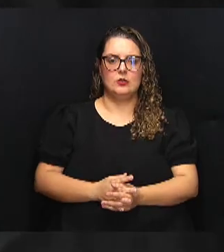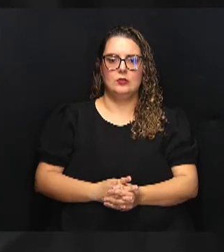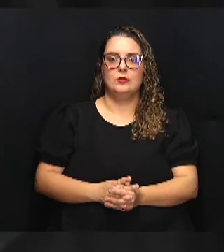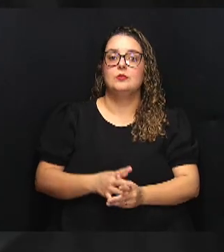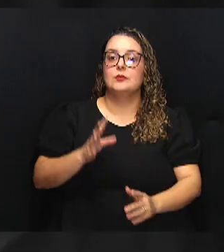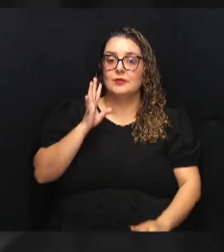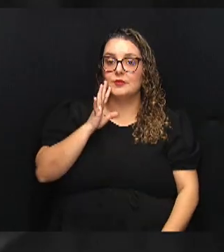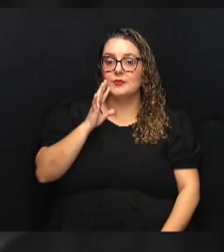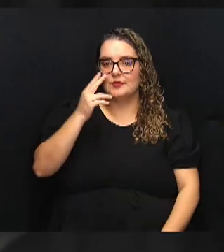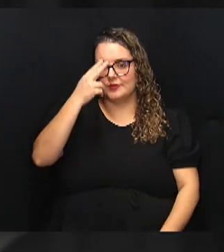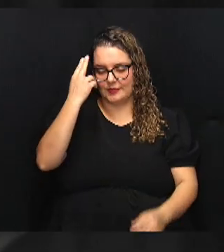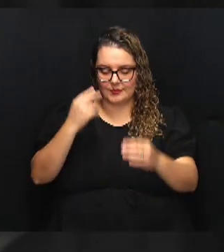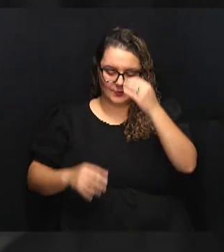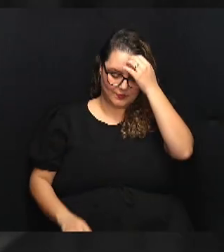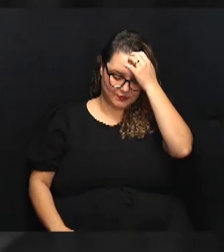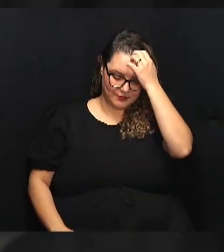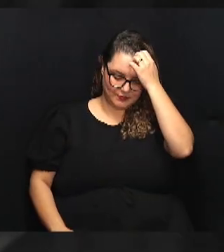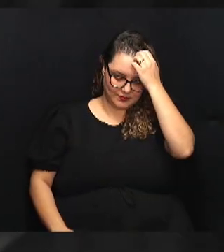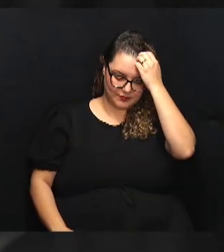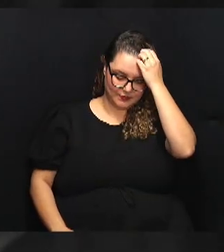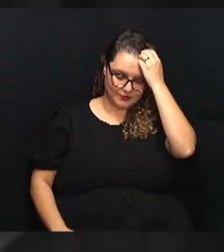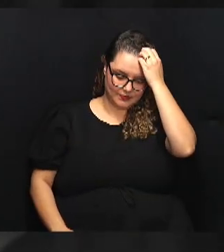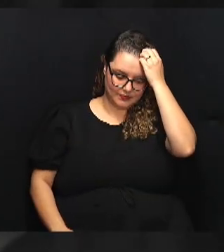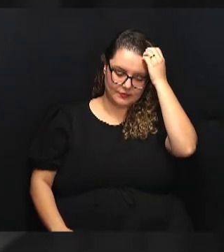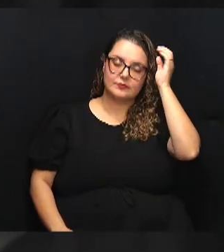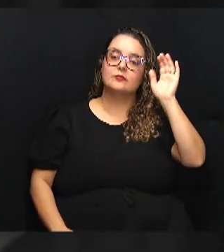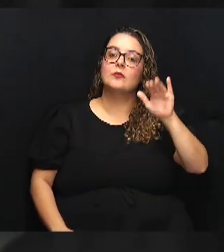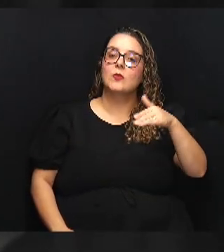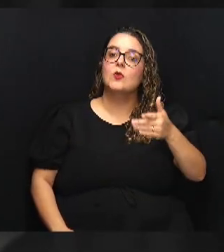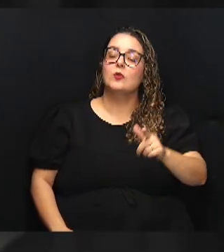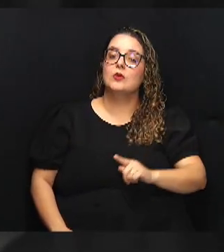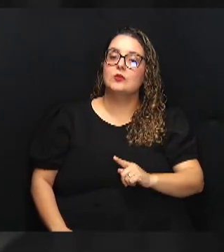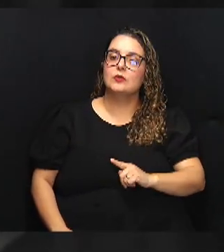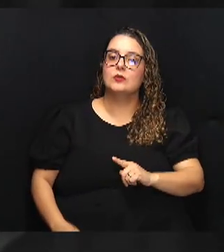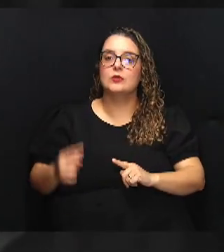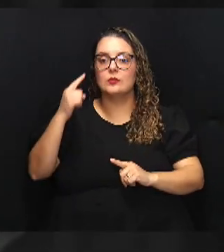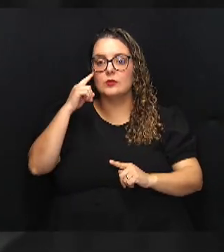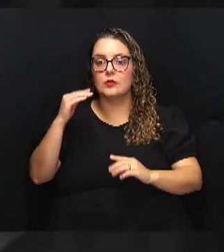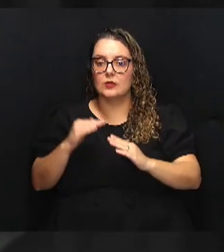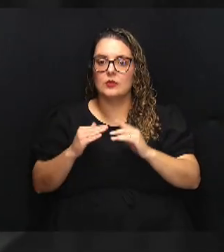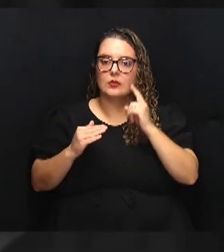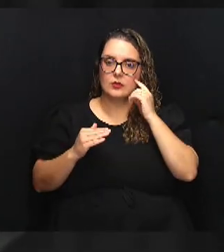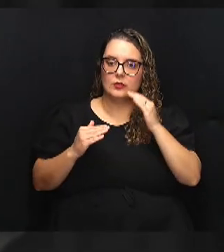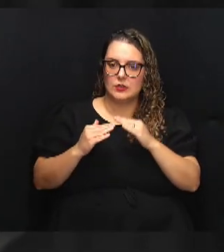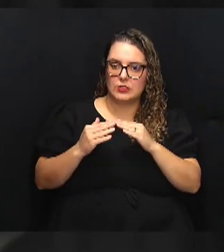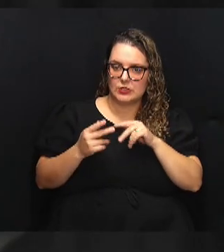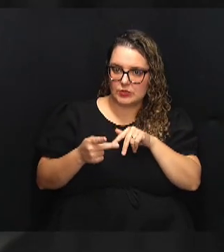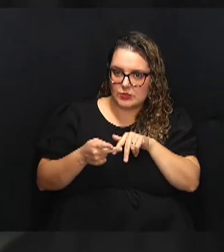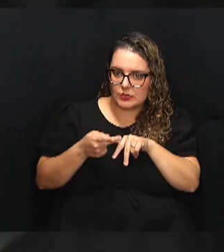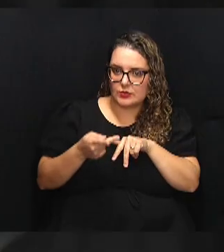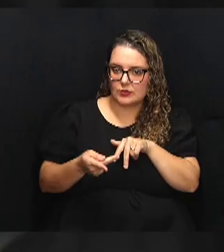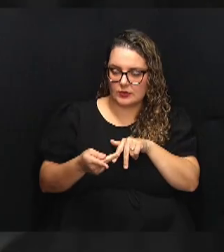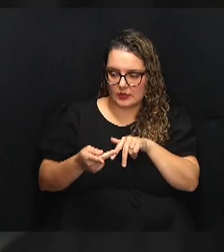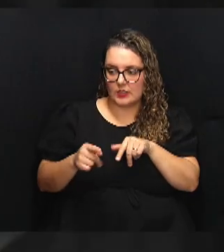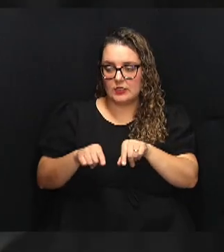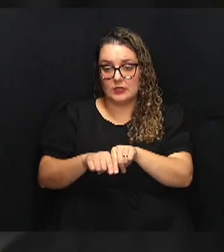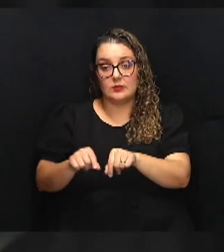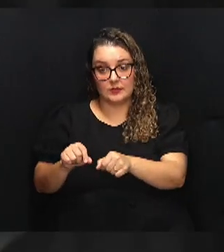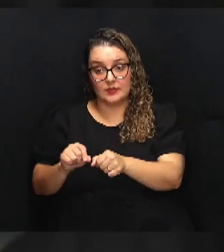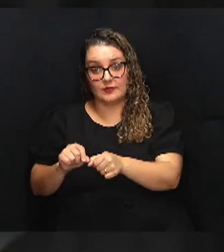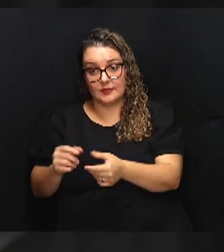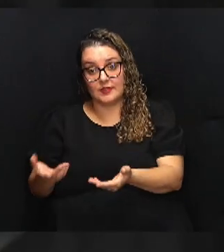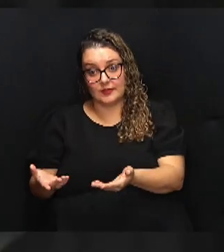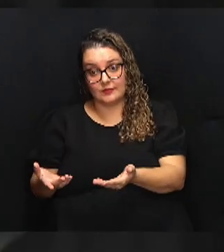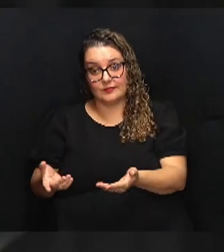Gabriel. Uma coisa, quando a gente tem coerência naquilo que a gente fala e naquilo que a gente faz,